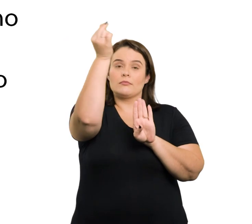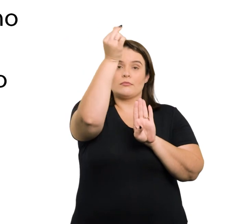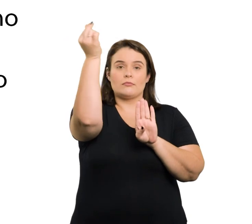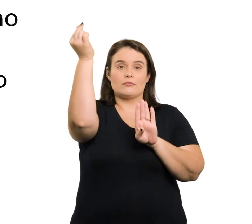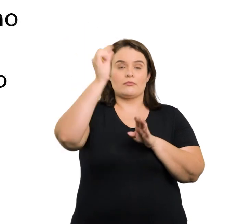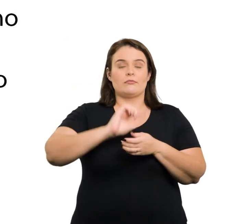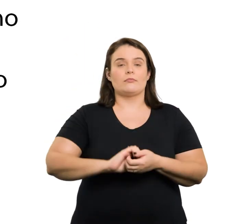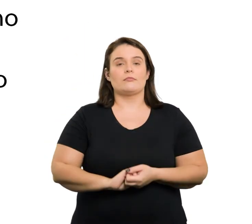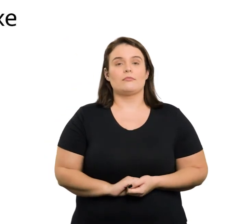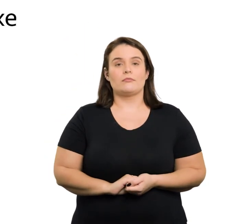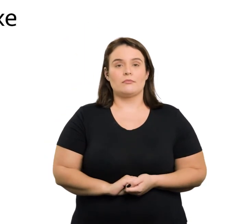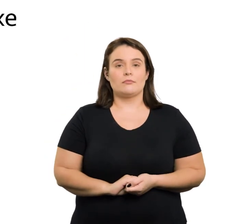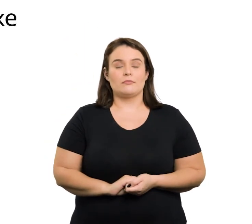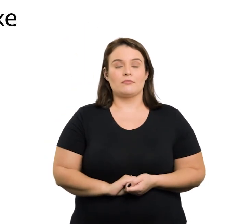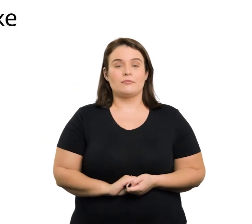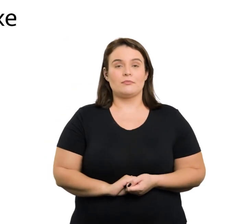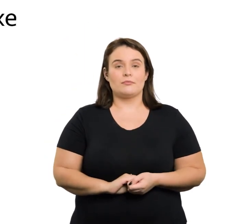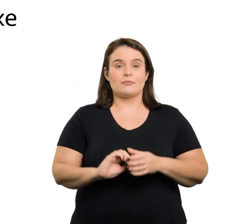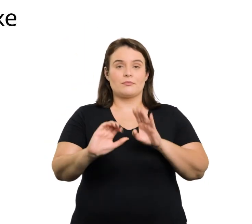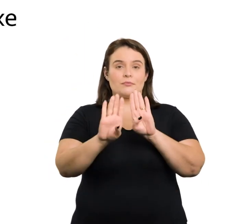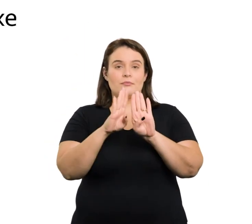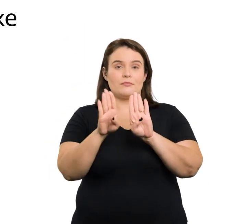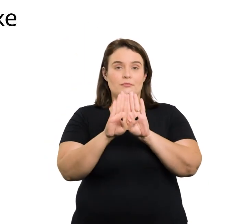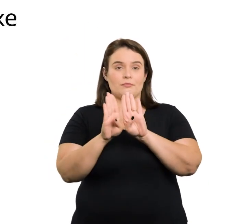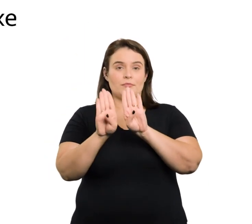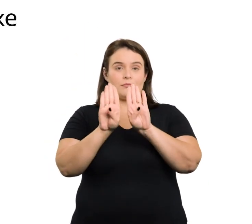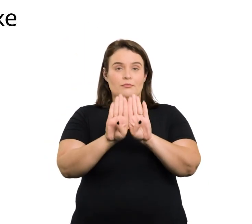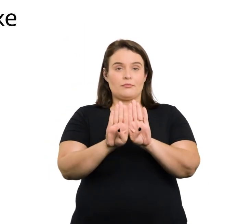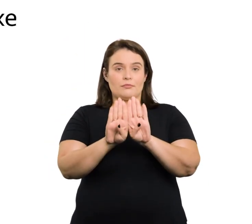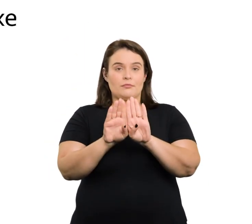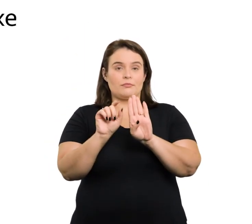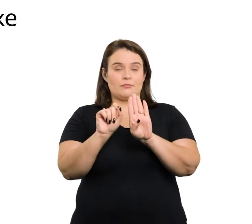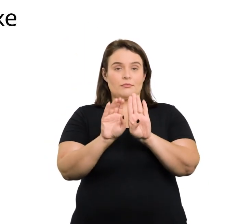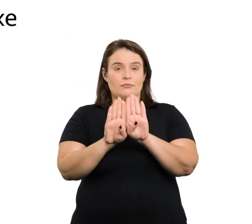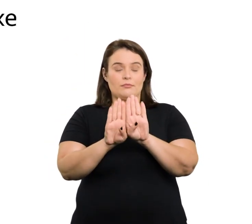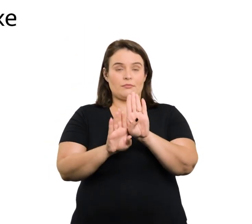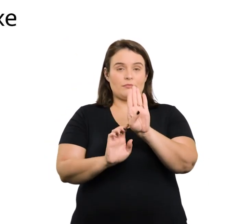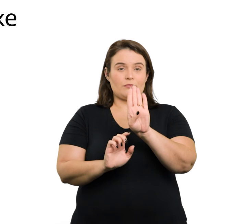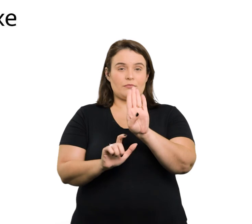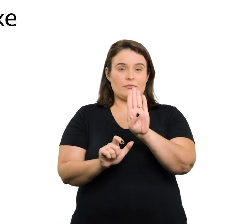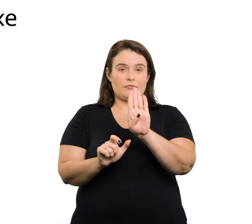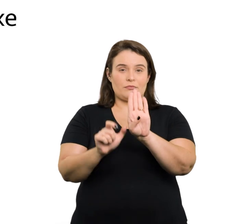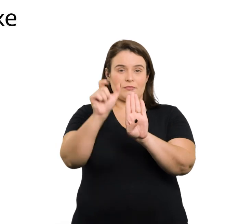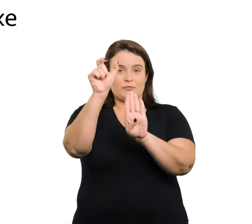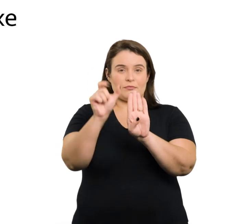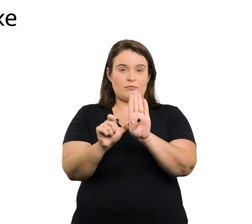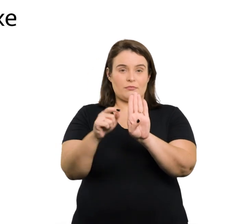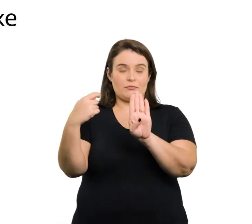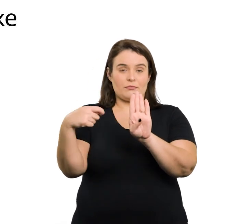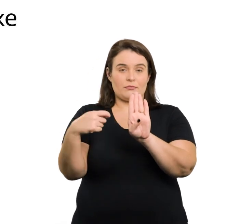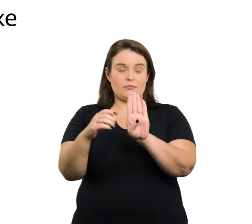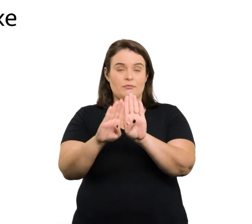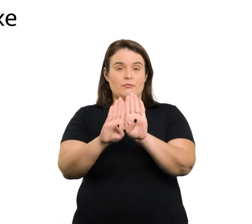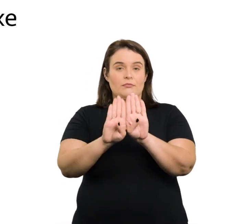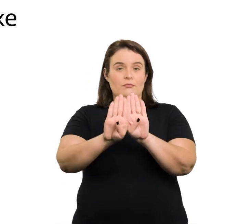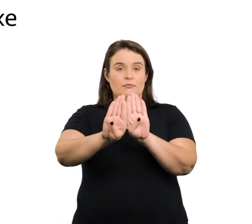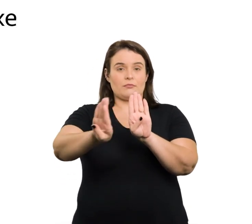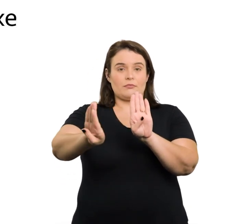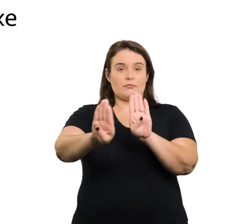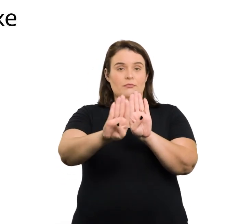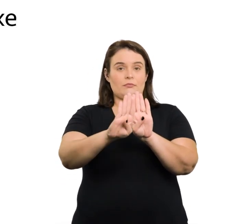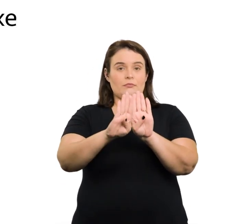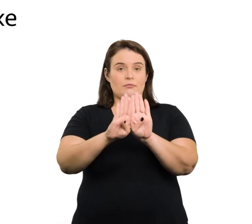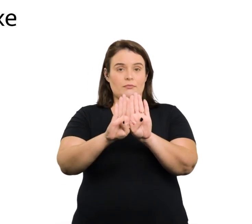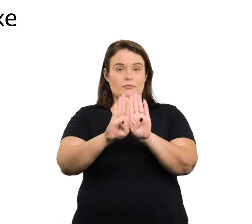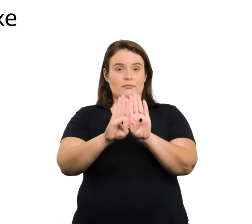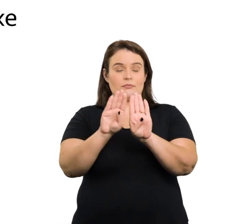parte superior. Quando a porta instalada for do tipo de eixo vertical, deve abrir para o lado